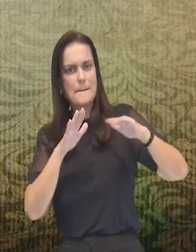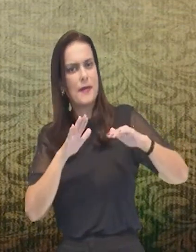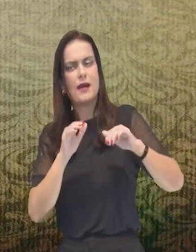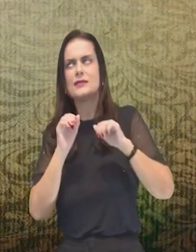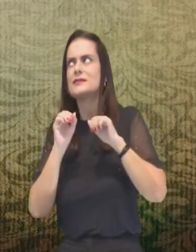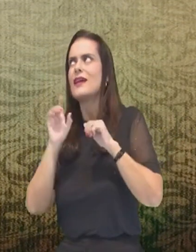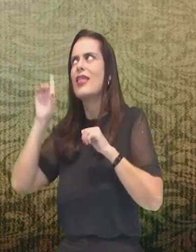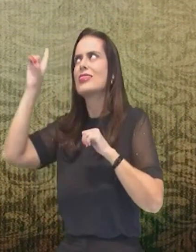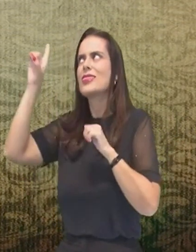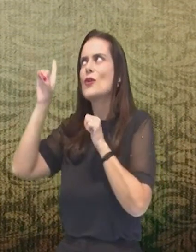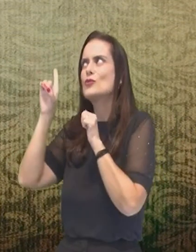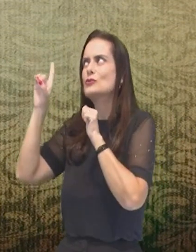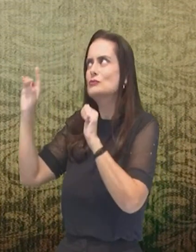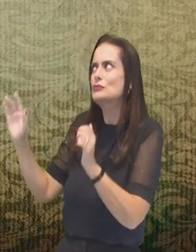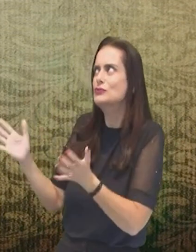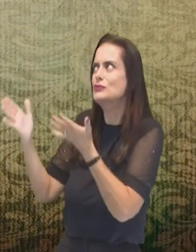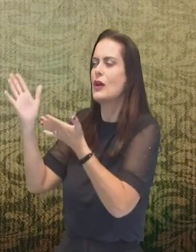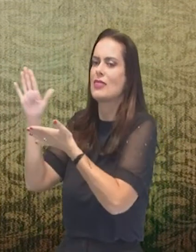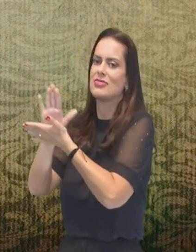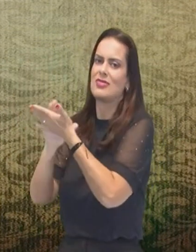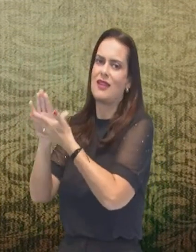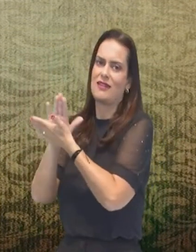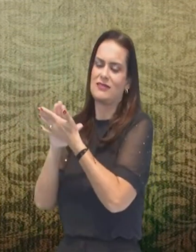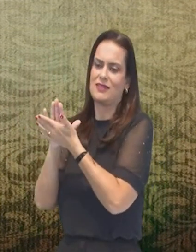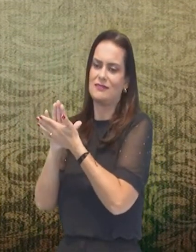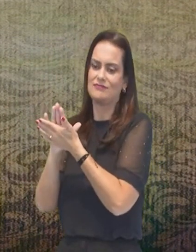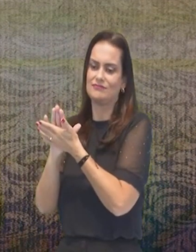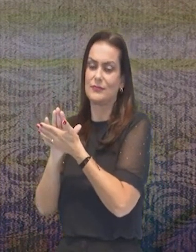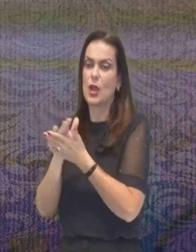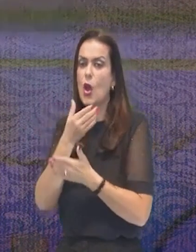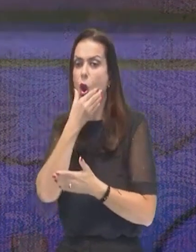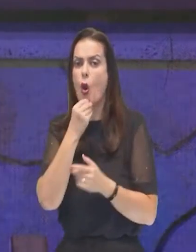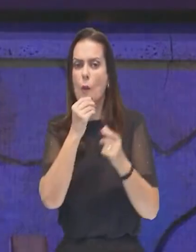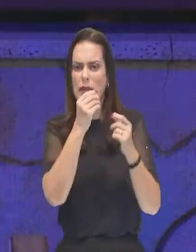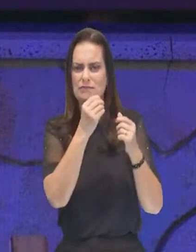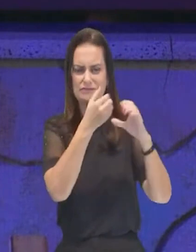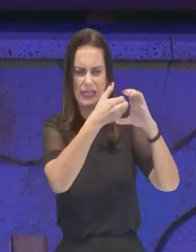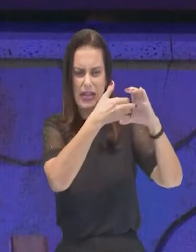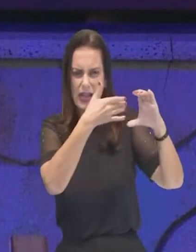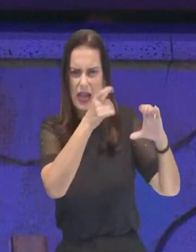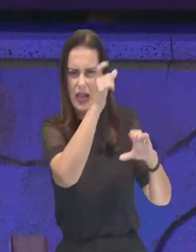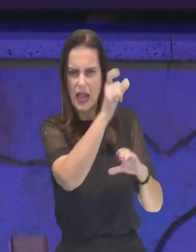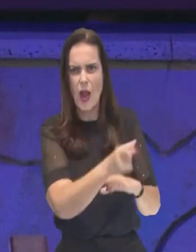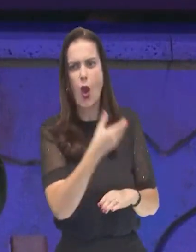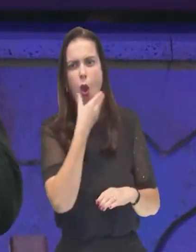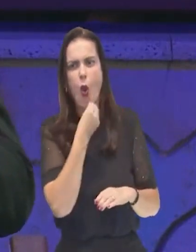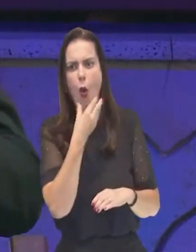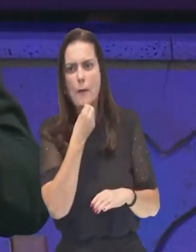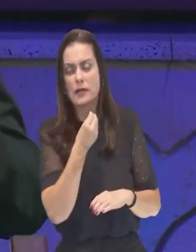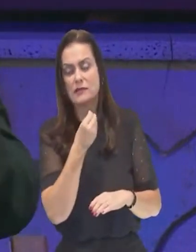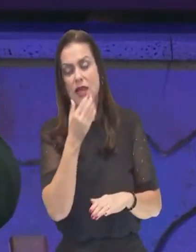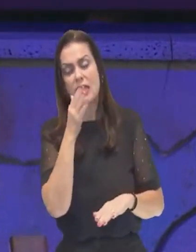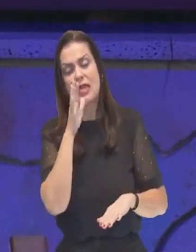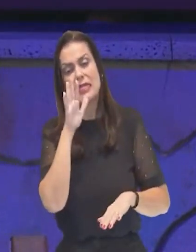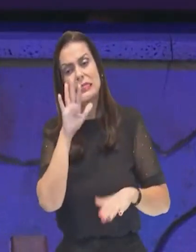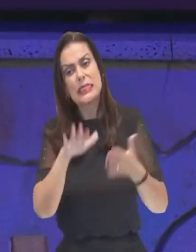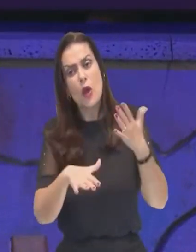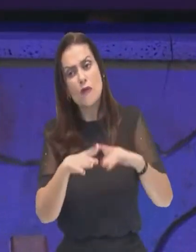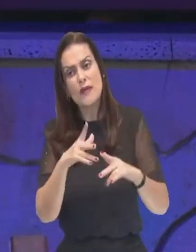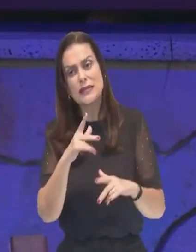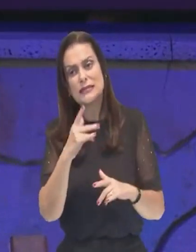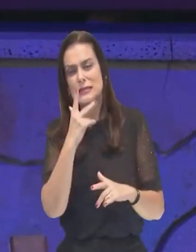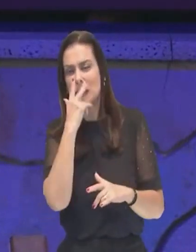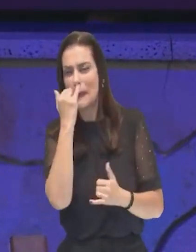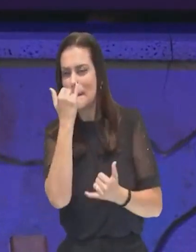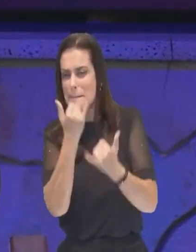Deus. Querem ver um pouquinho quem era o homem desta parábola? Talvez ele se pareça comigo e com você, aqui